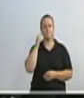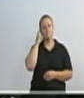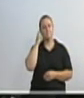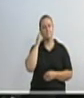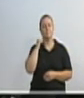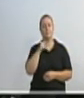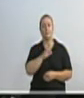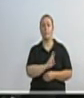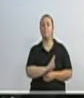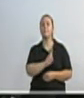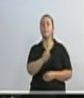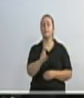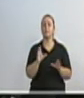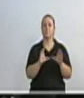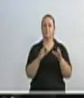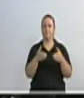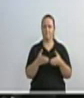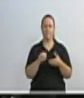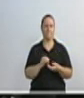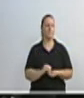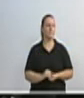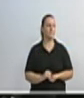representante da comunidade.